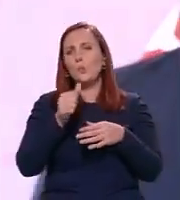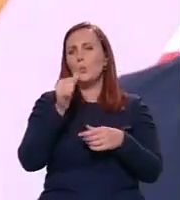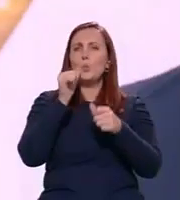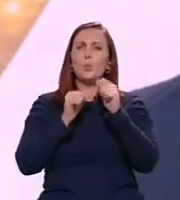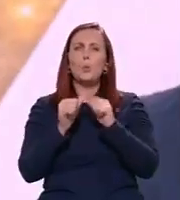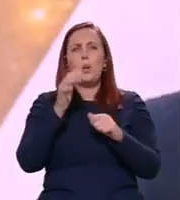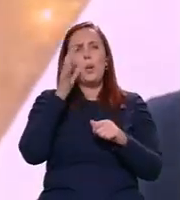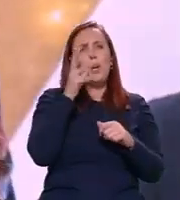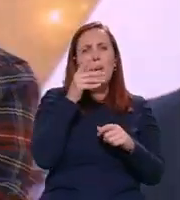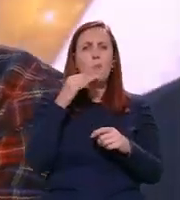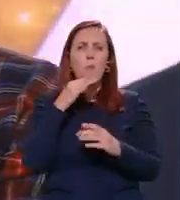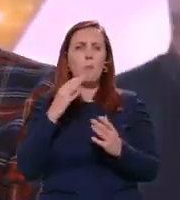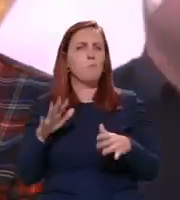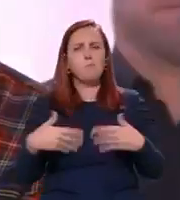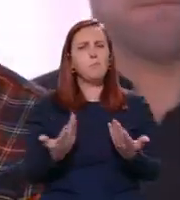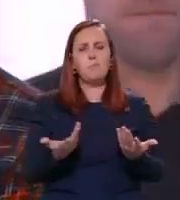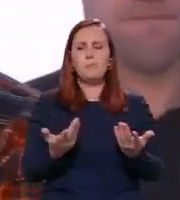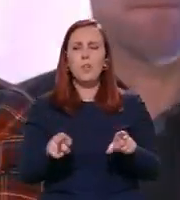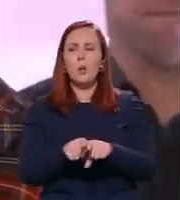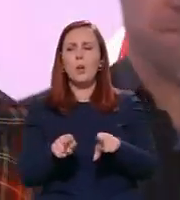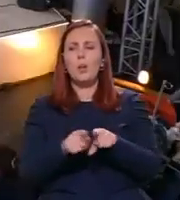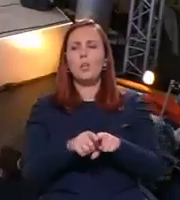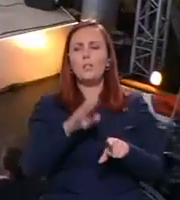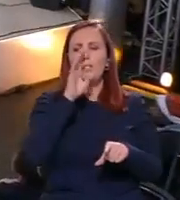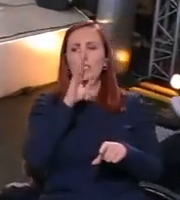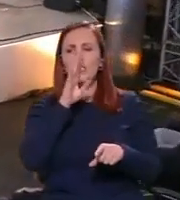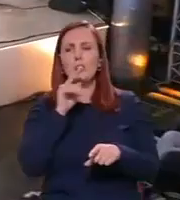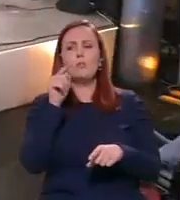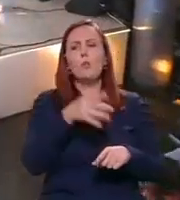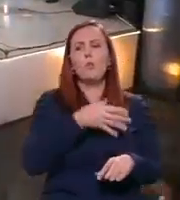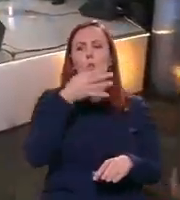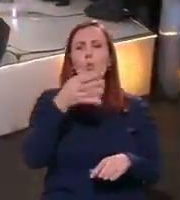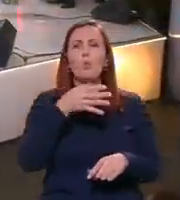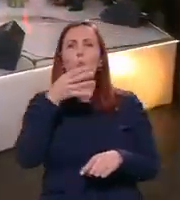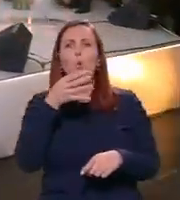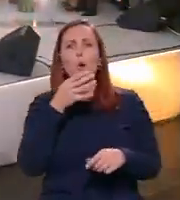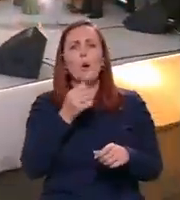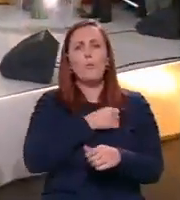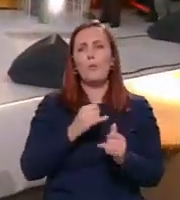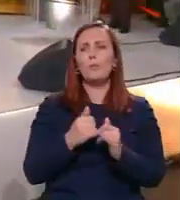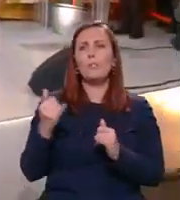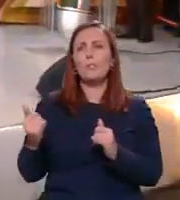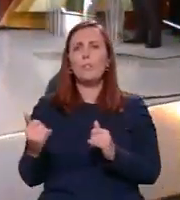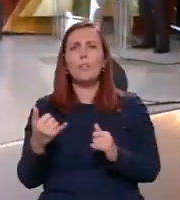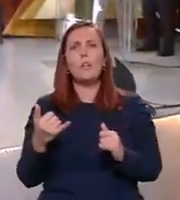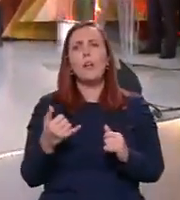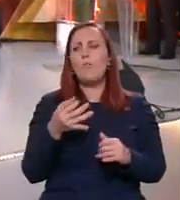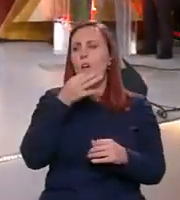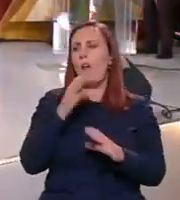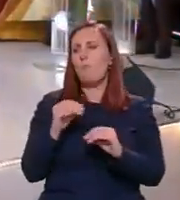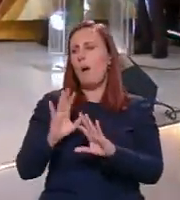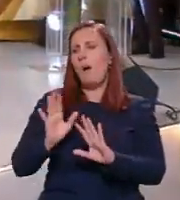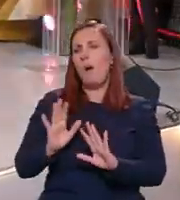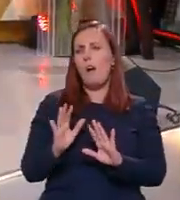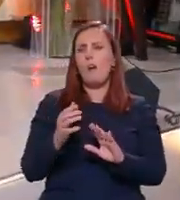ou gelado. Quando for de tardezinha, eu e ela lado a lado. Já não quero mais falar